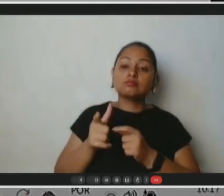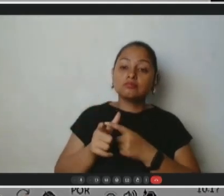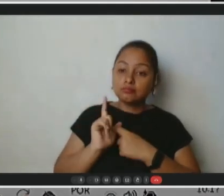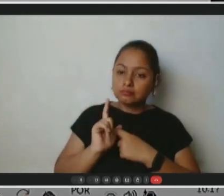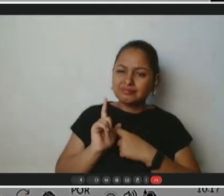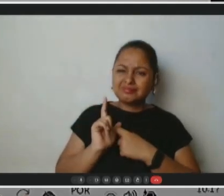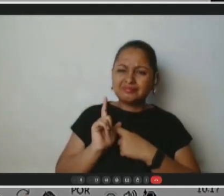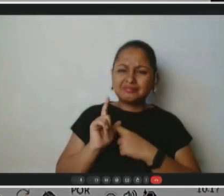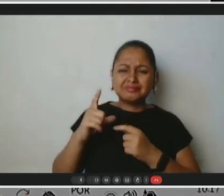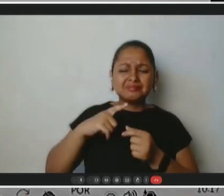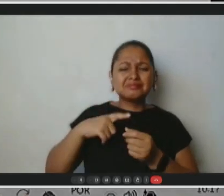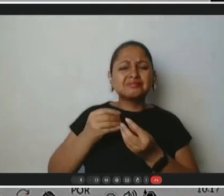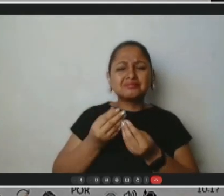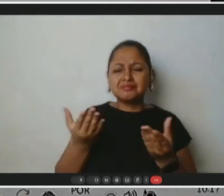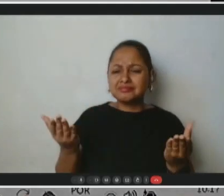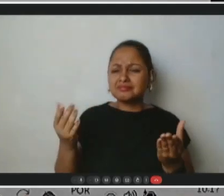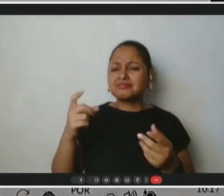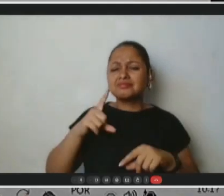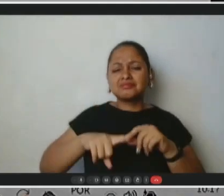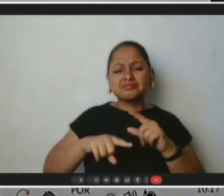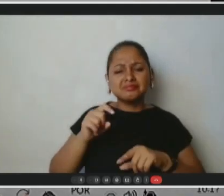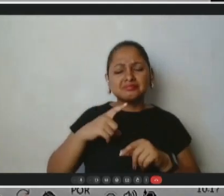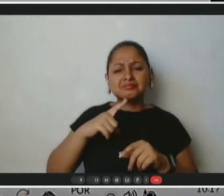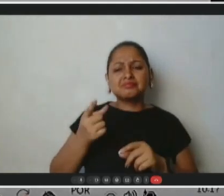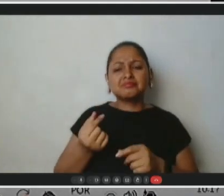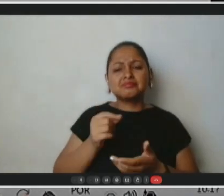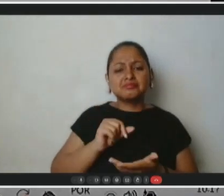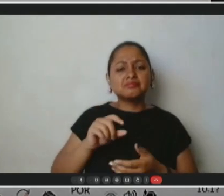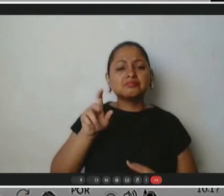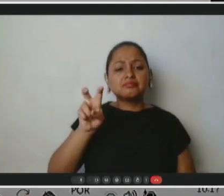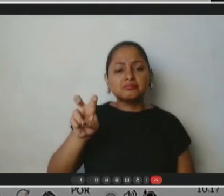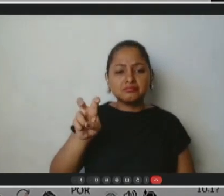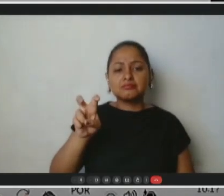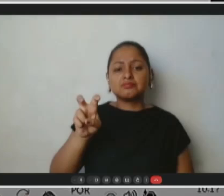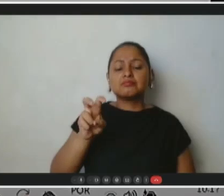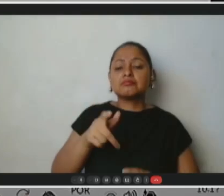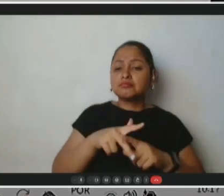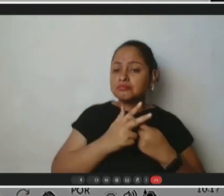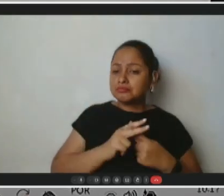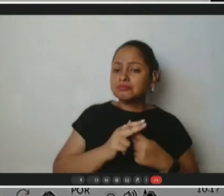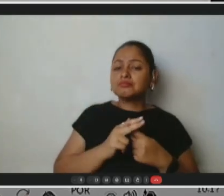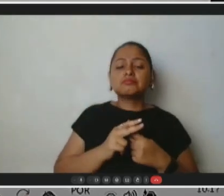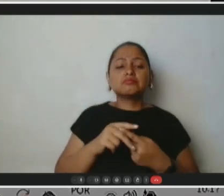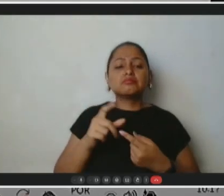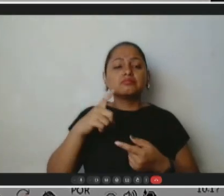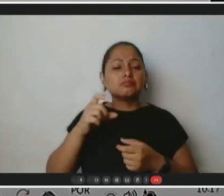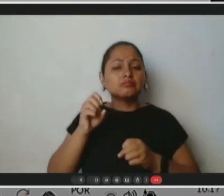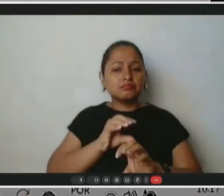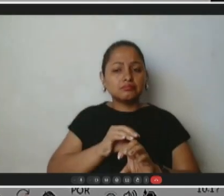programas objeto de financiamento. Quinto, a manutenção e desenvolvimento do ensino de acordo com o artigo